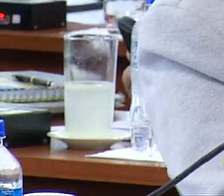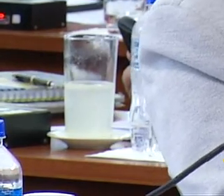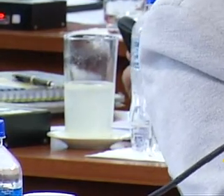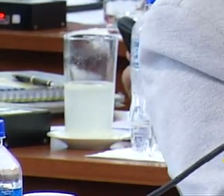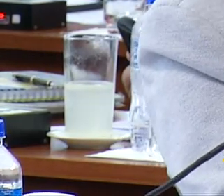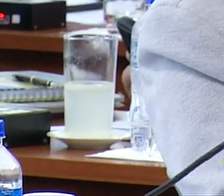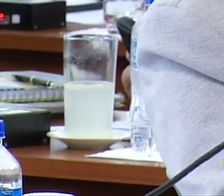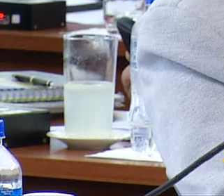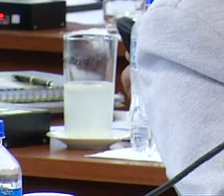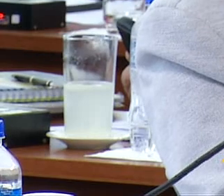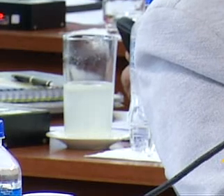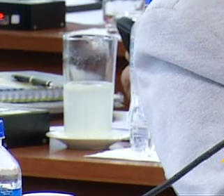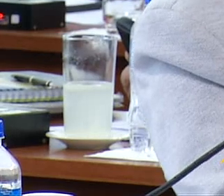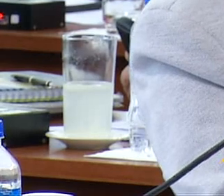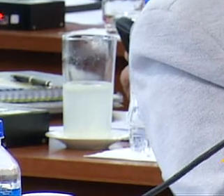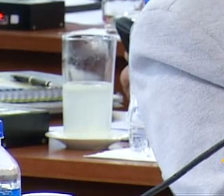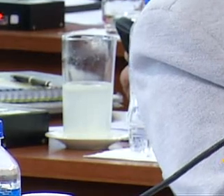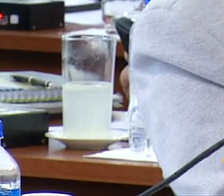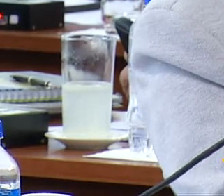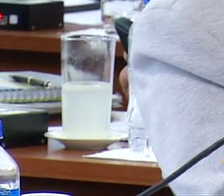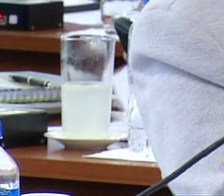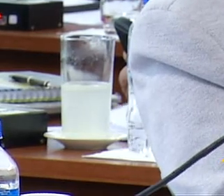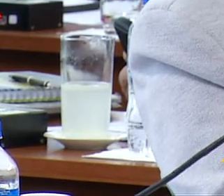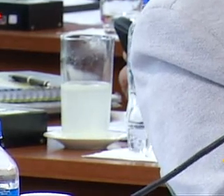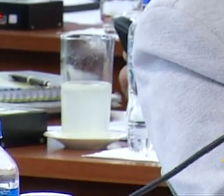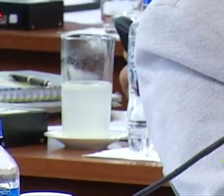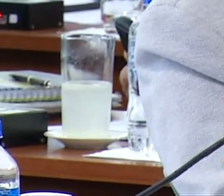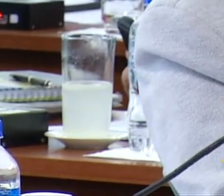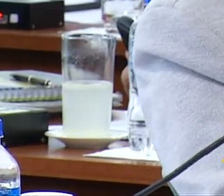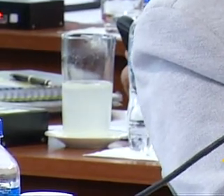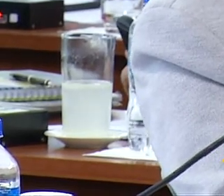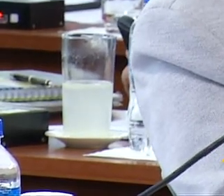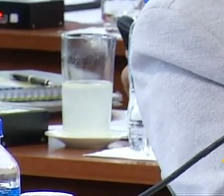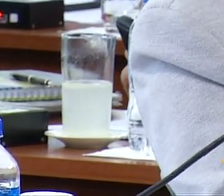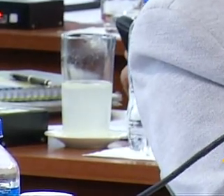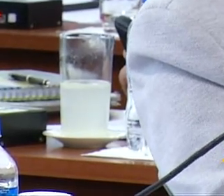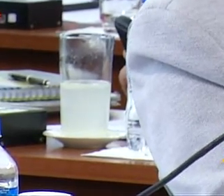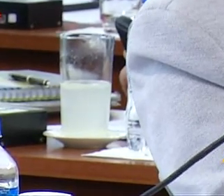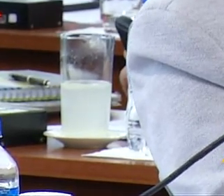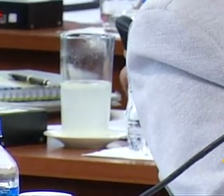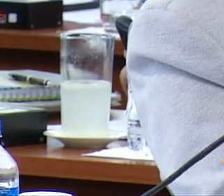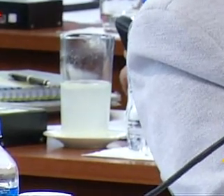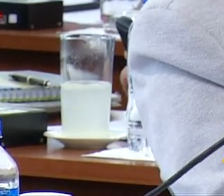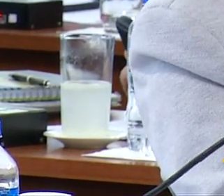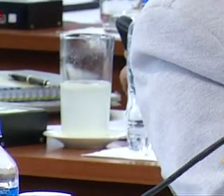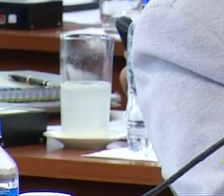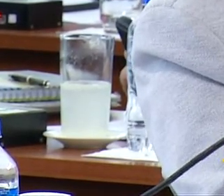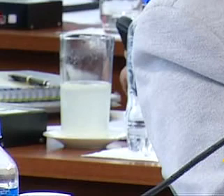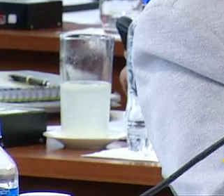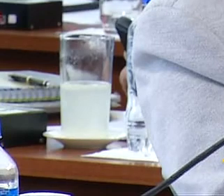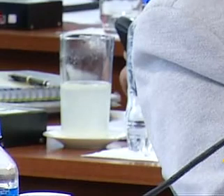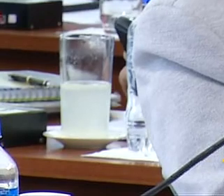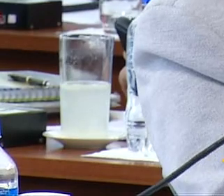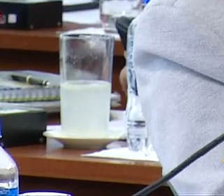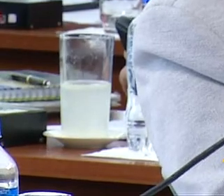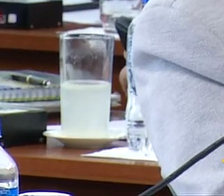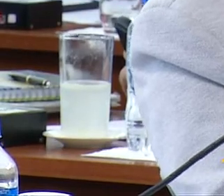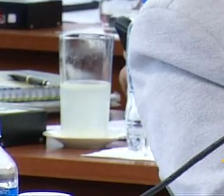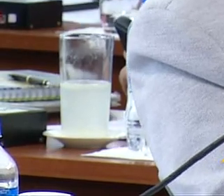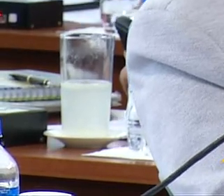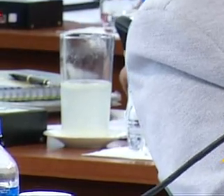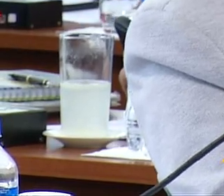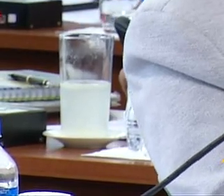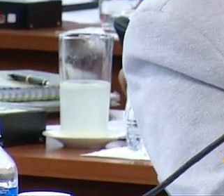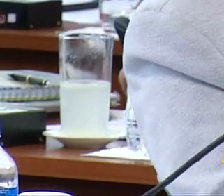um pouco mais leve a pauta. O que ocorre é muito difícil você fazer com que a sociedade participe,